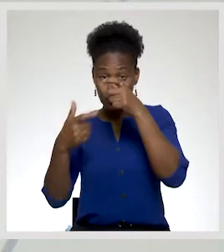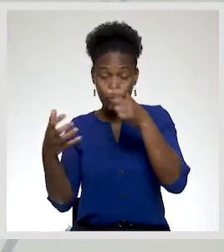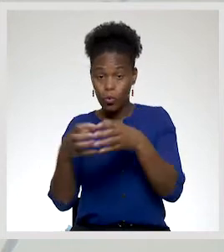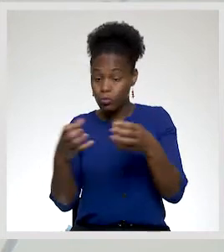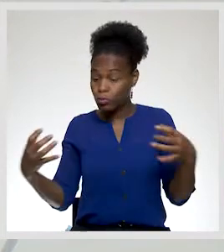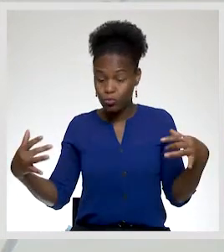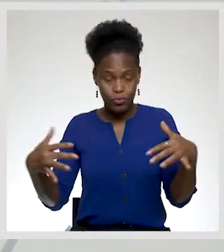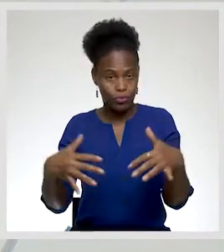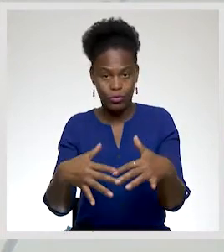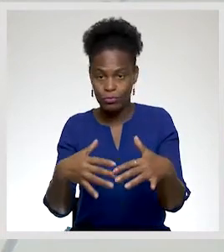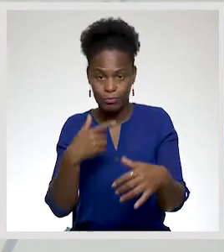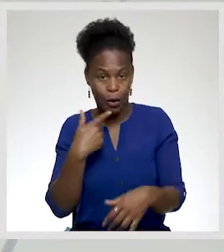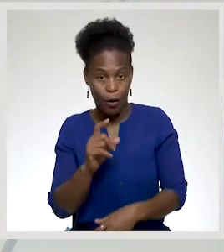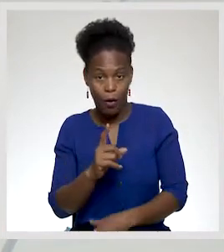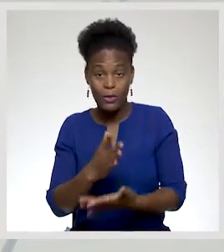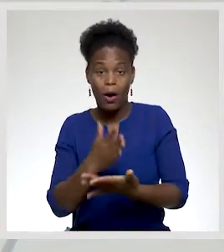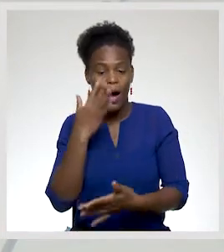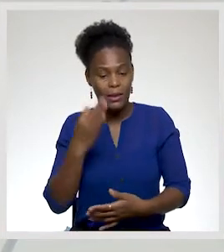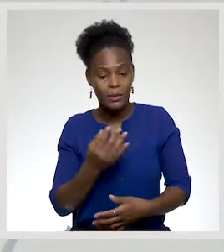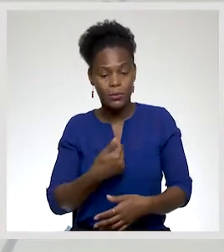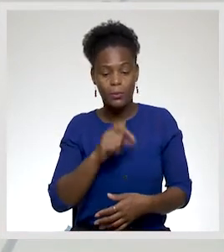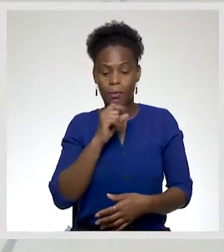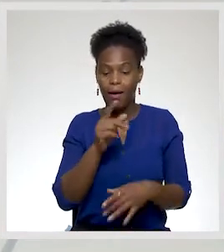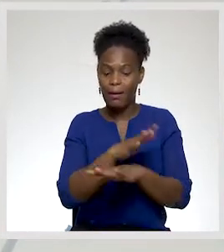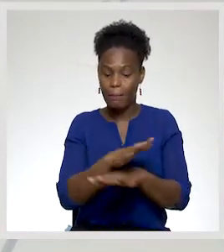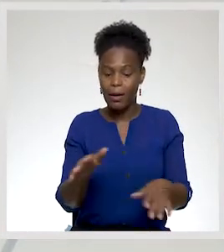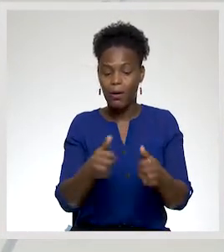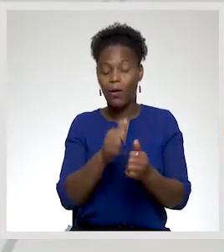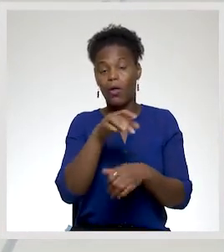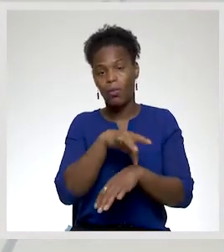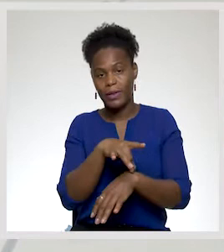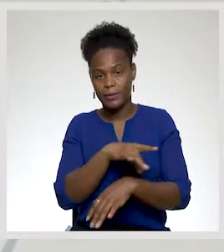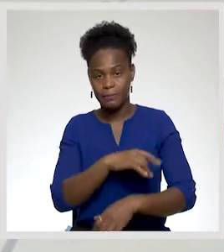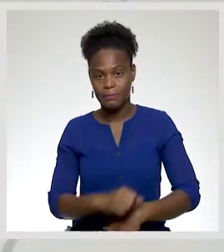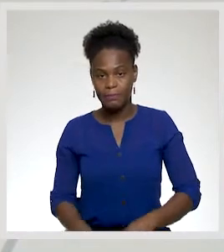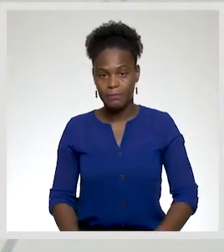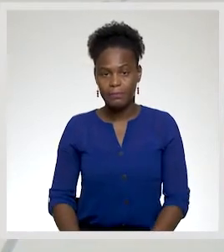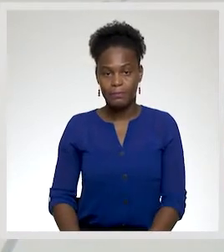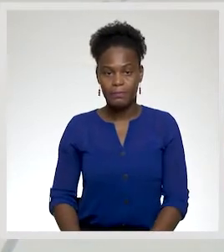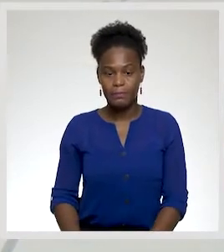ajuntamento. E só assim podemos acabar com esta doença.